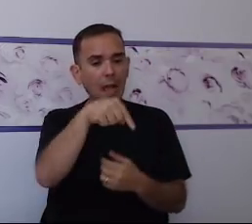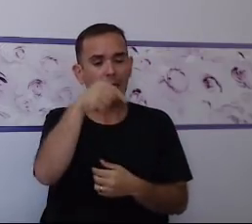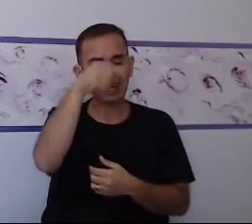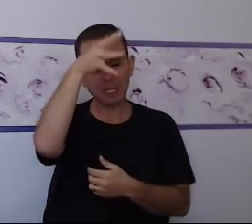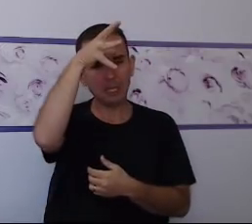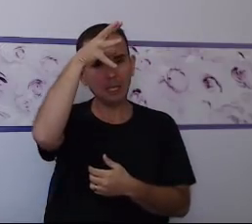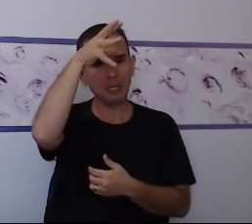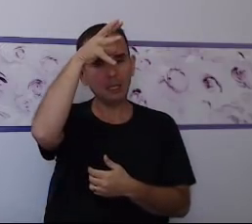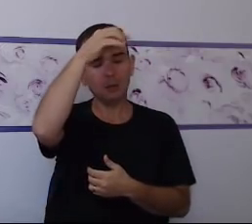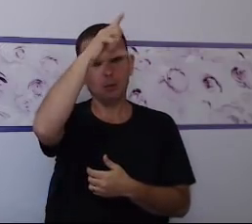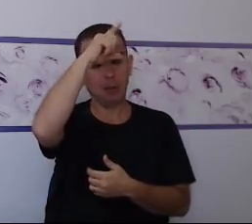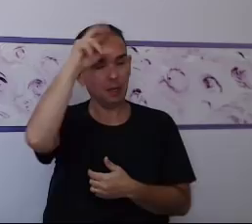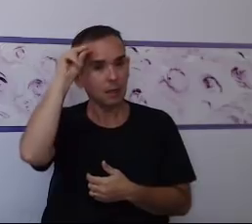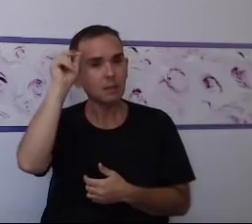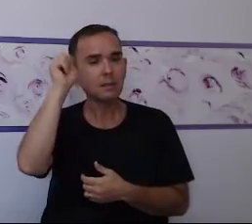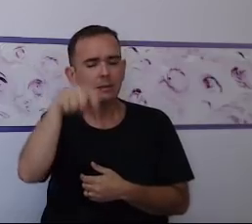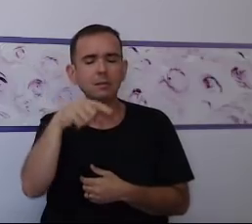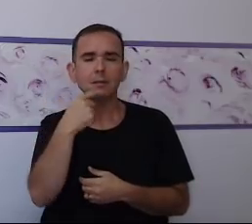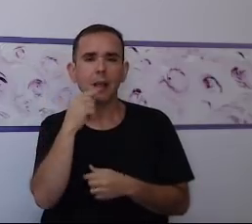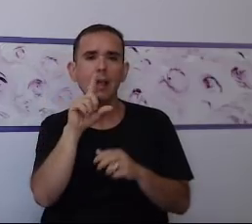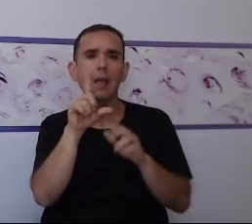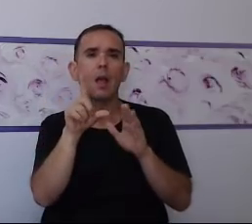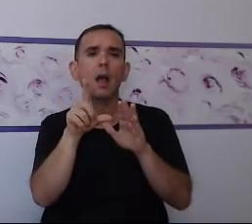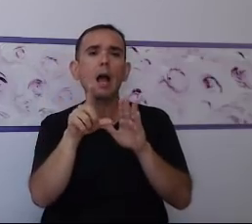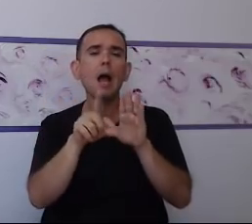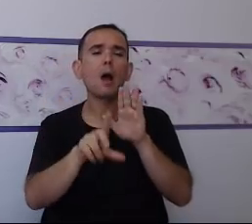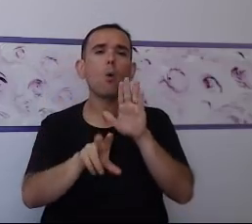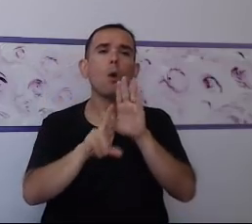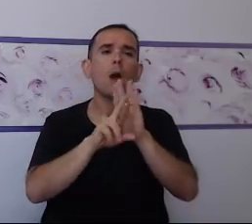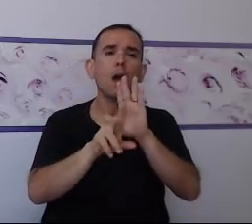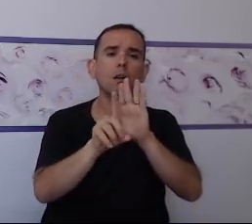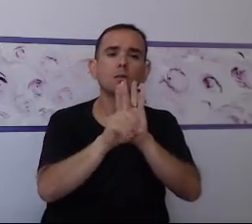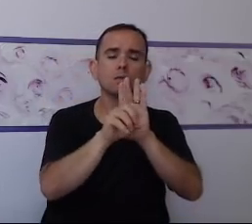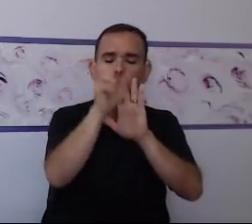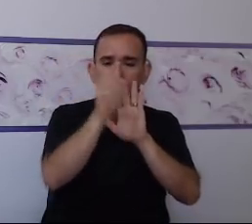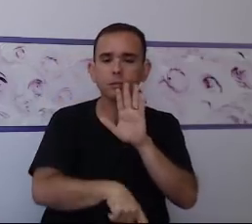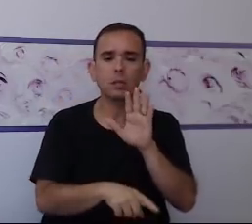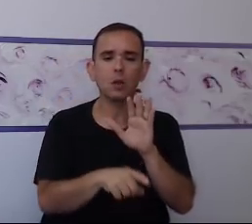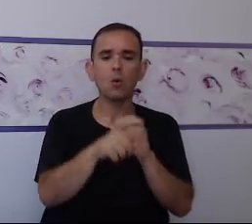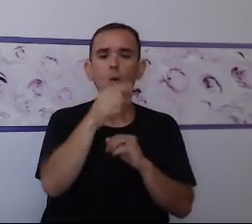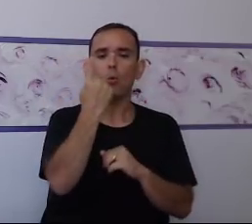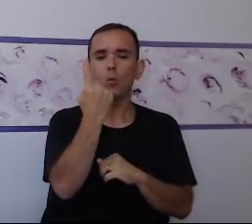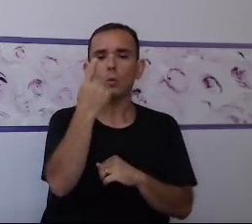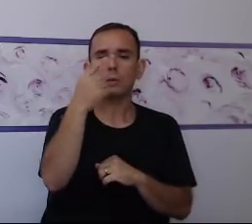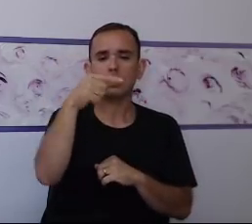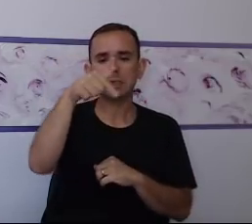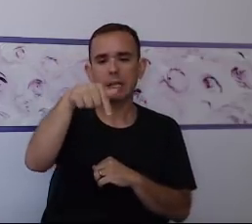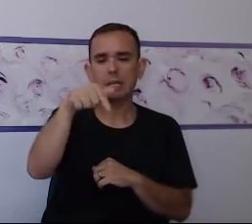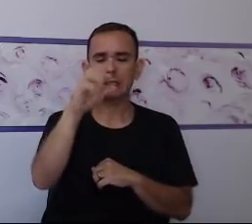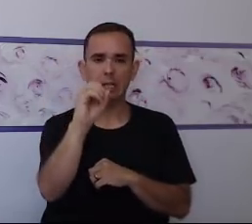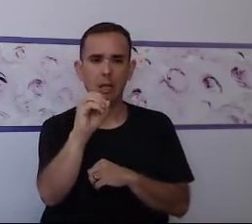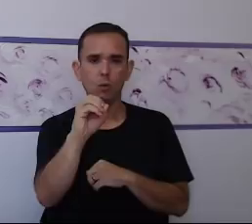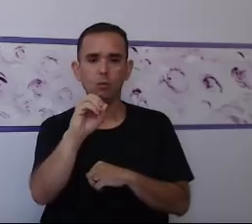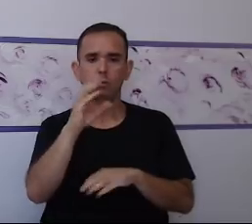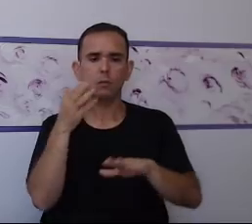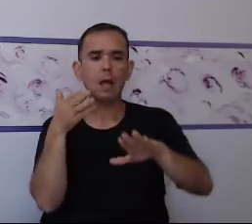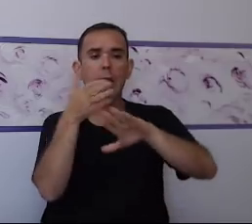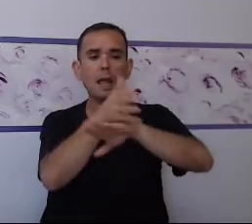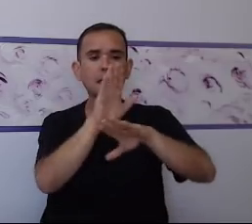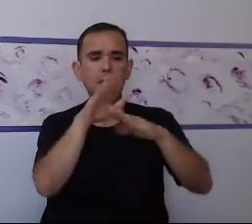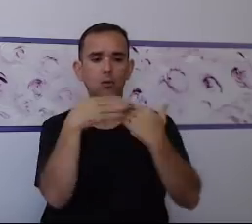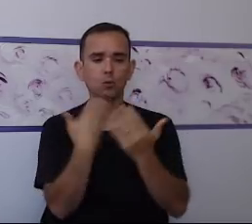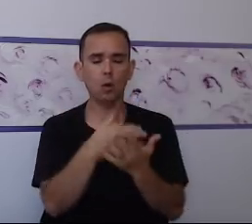temos resoluções. Então, tem a resolução 170, que tem esse primeiro atendimento à família, quando o aluno entra na rede municipal de